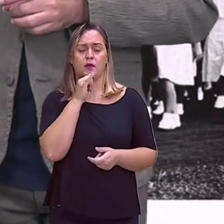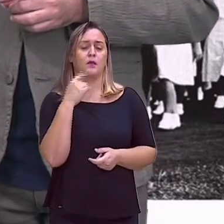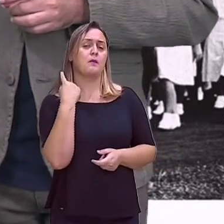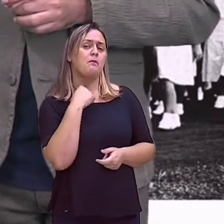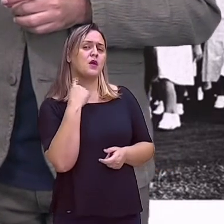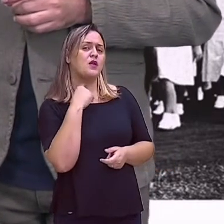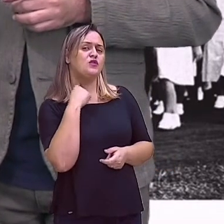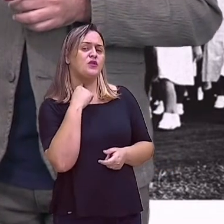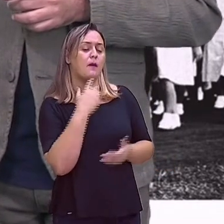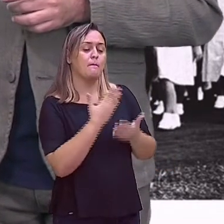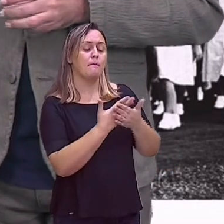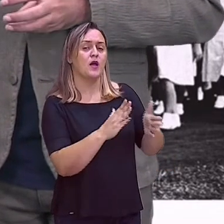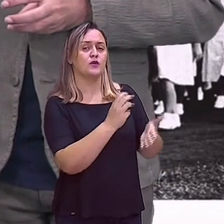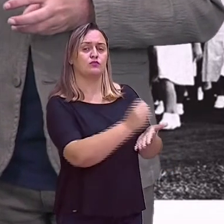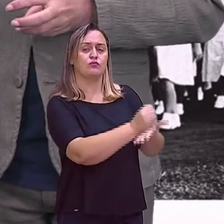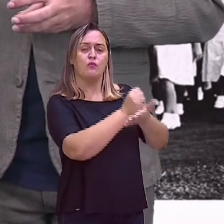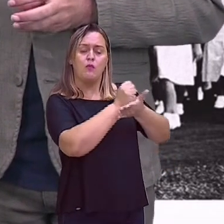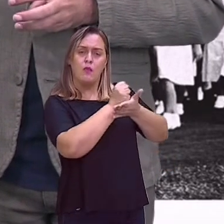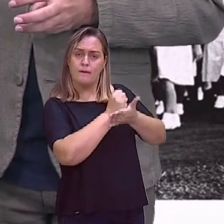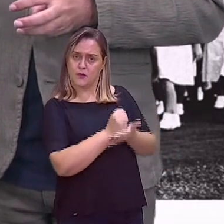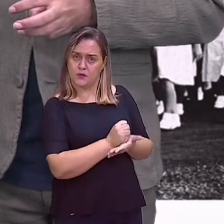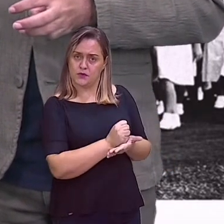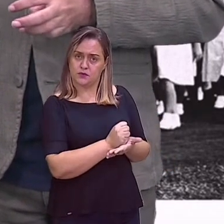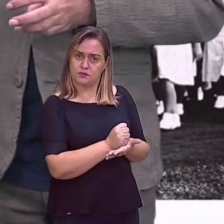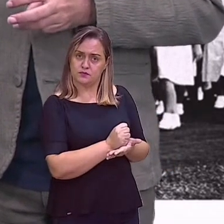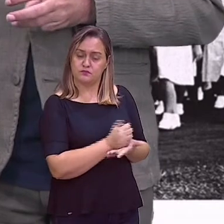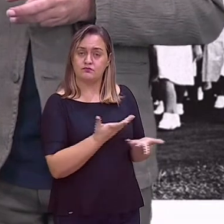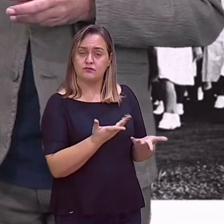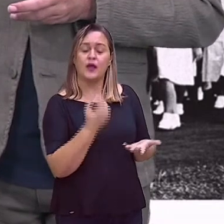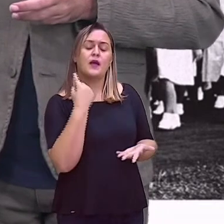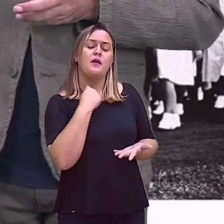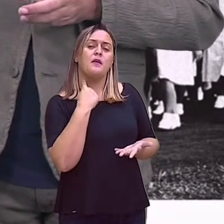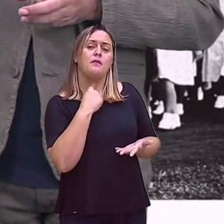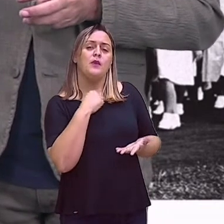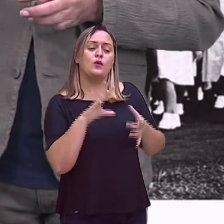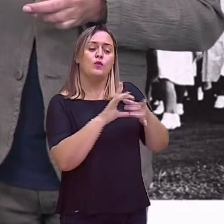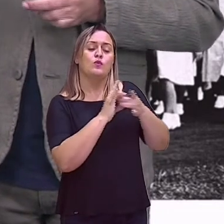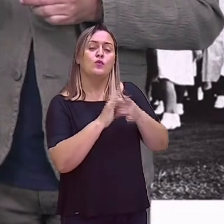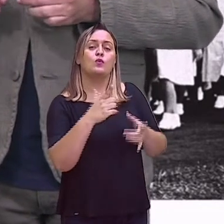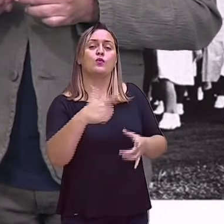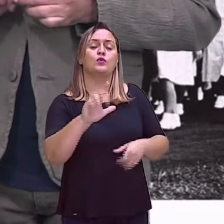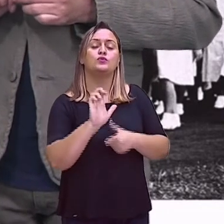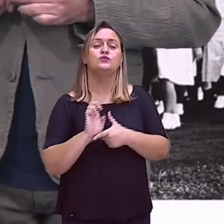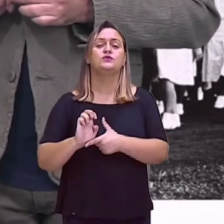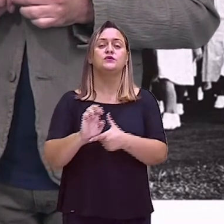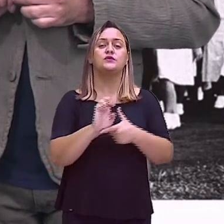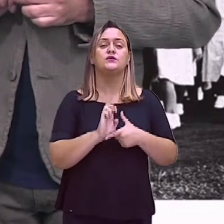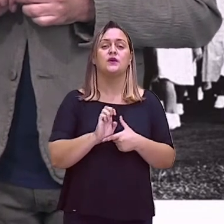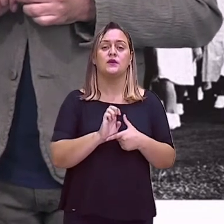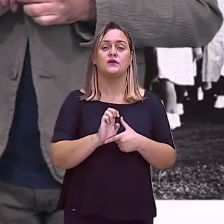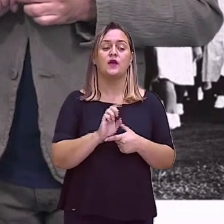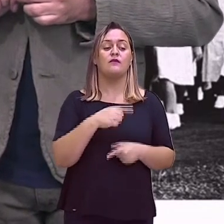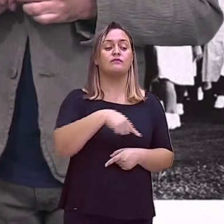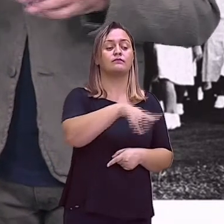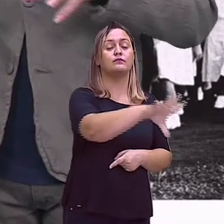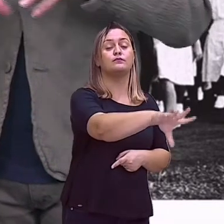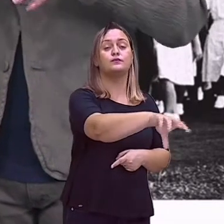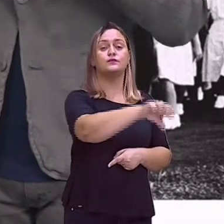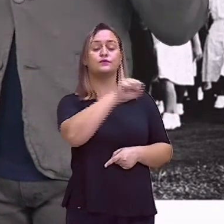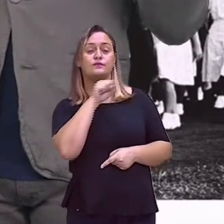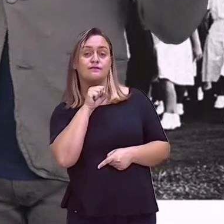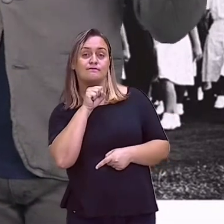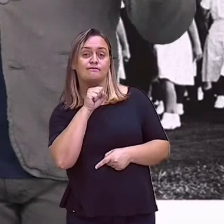Minas, e Minas une com outros estados e vai buscar Getúlio Vargas lá no Rio Grande do Sul.